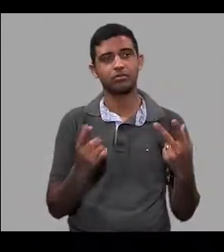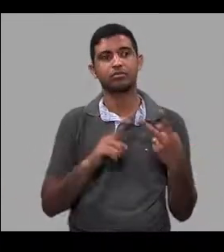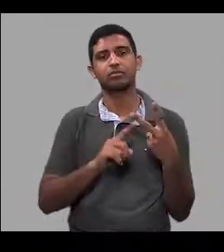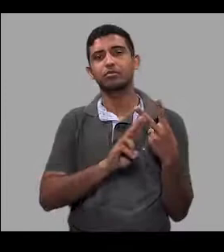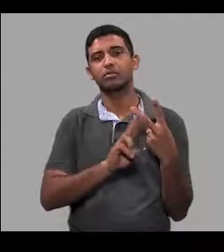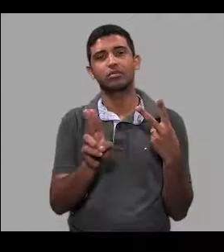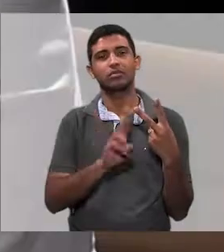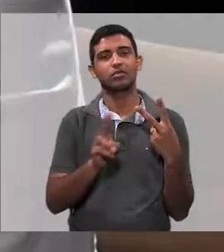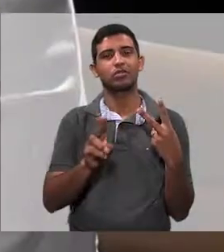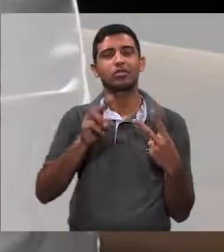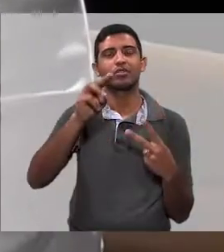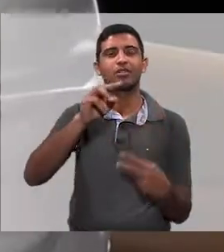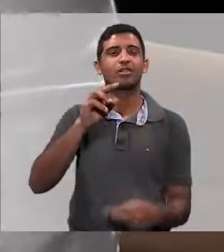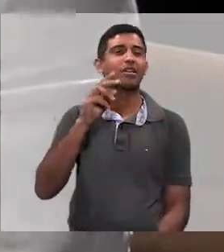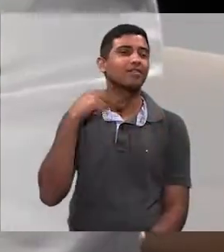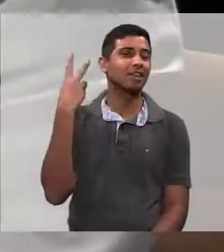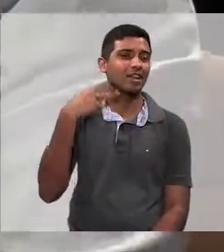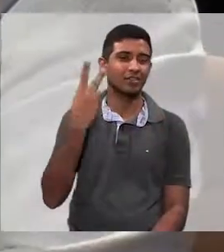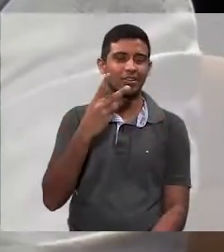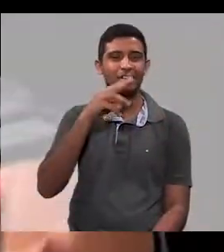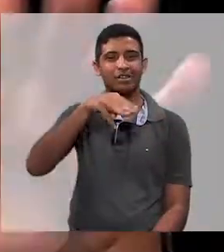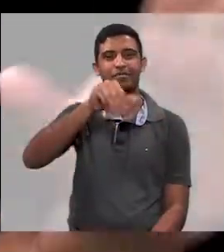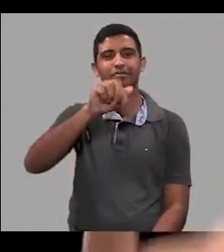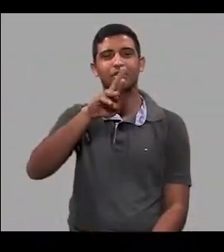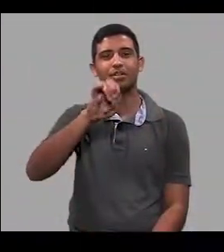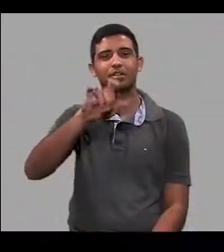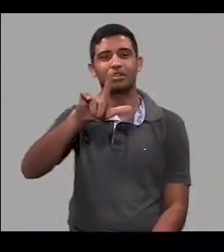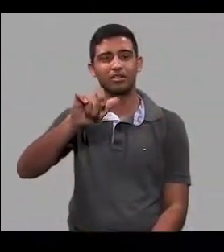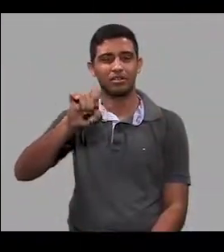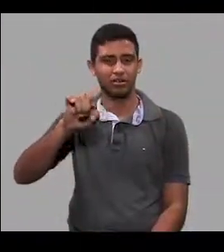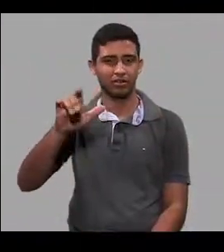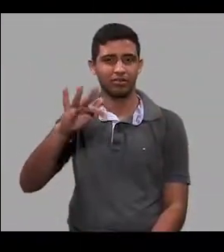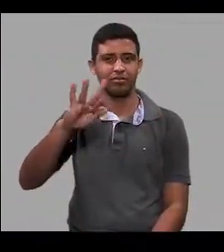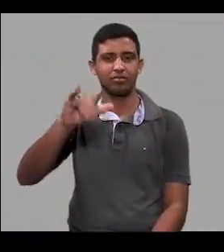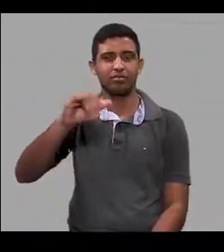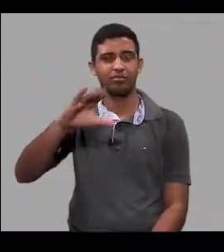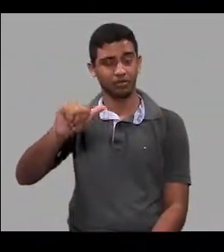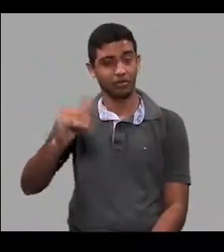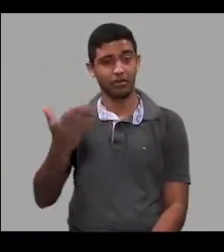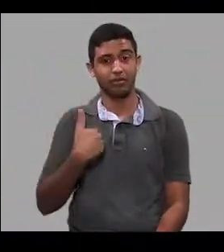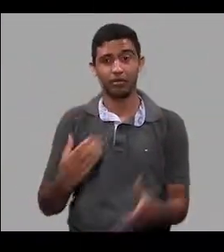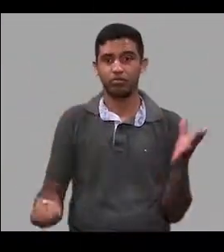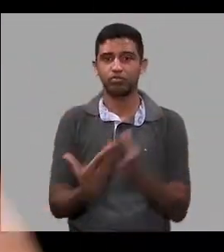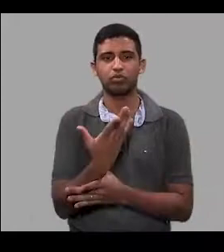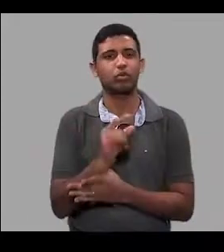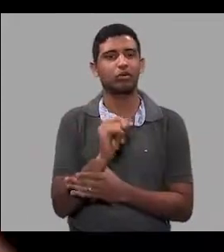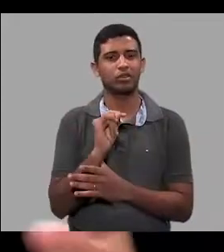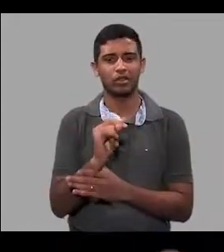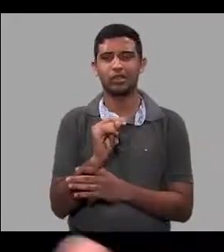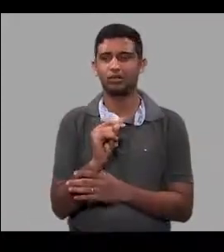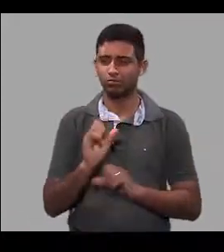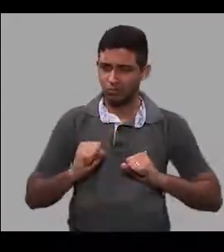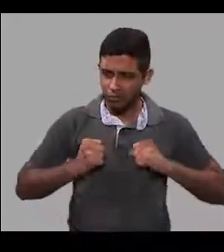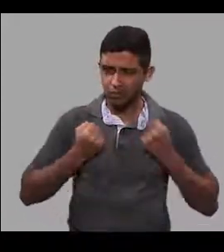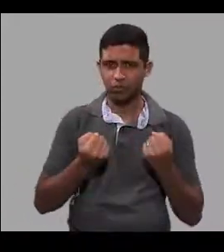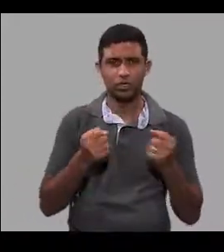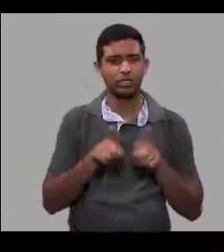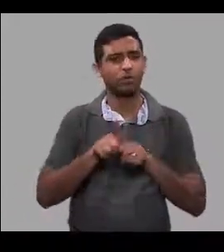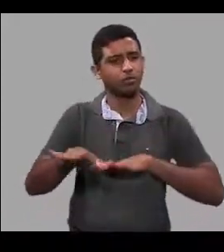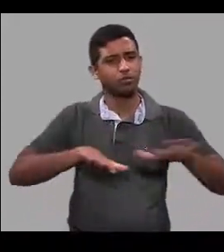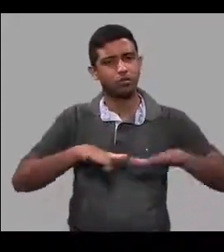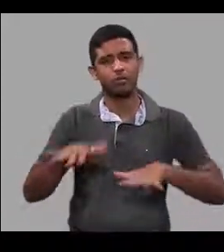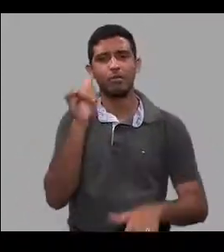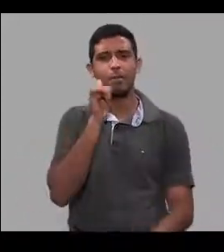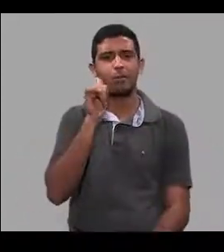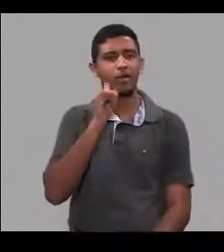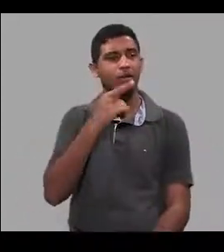ser denominado vereadora Marielle Franco. De modo que surgiu, sobretudo, é importante destacar aqui, da luta e do movimento das mulheres, né? E